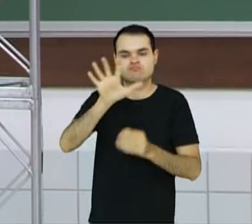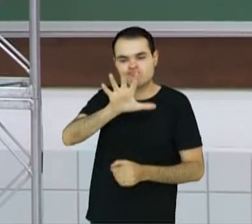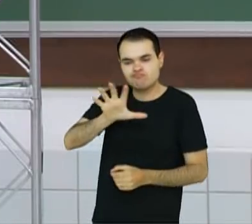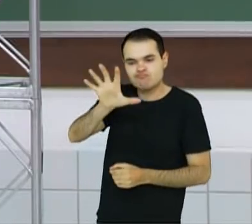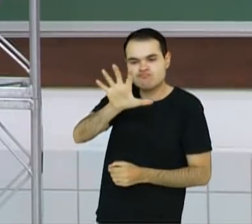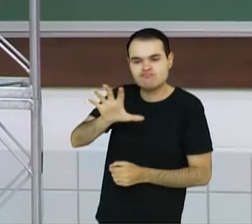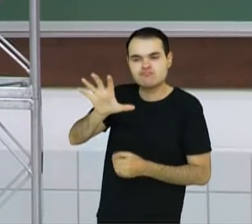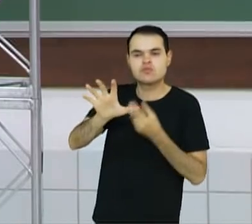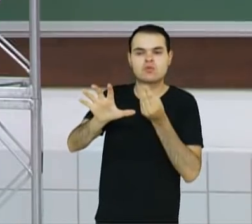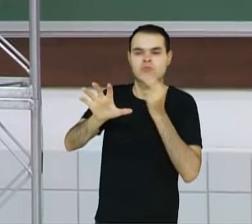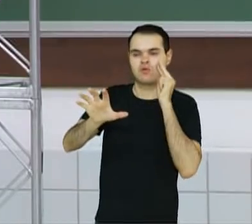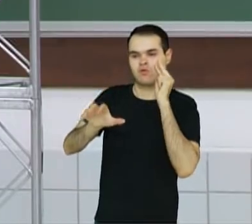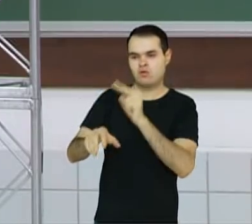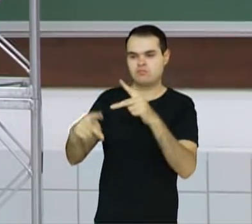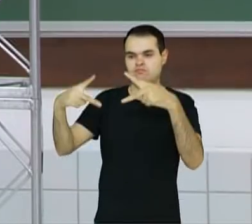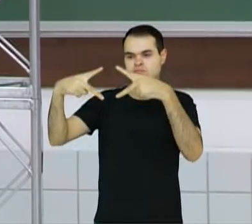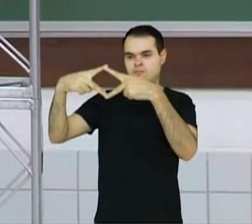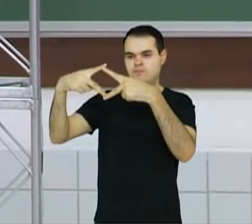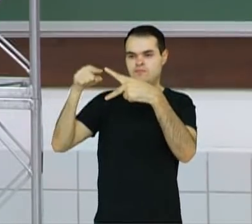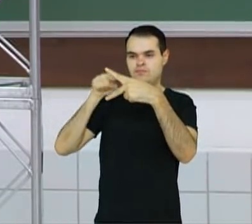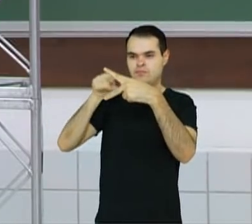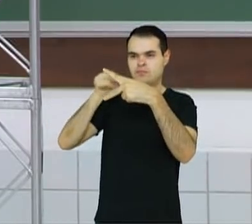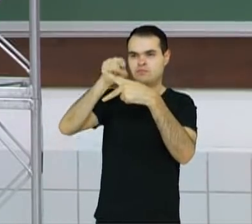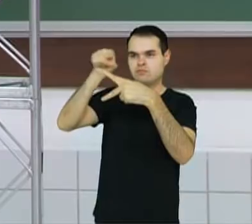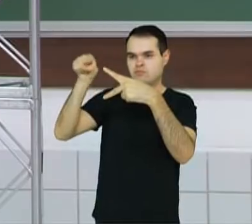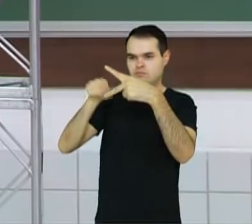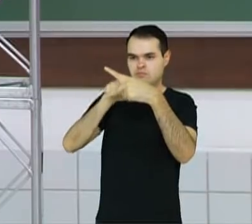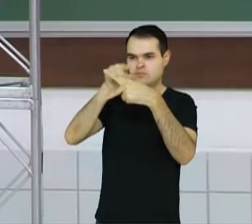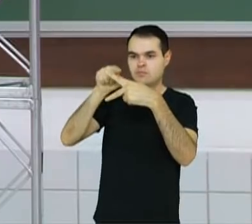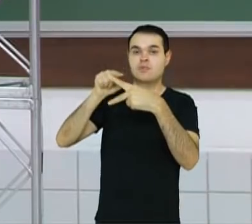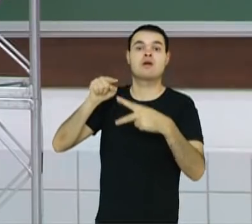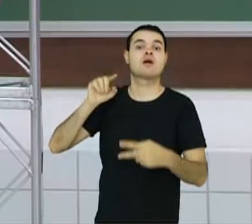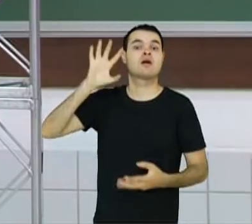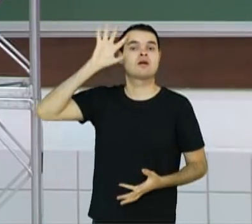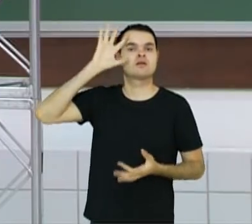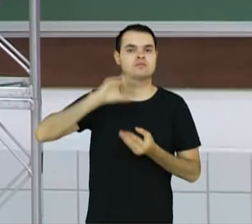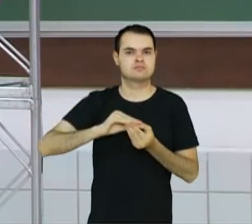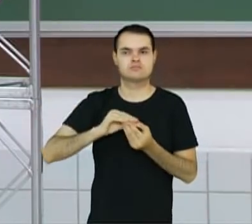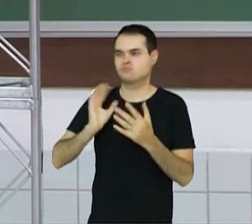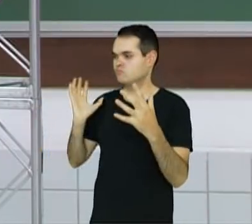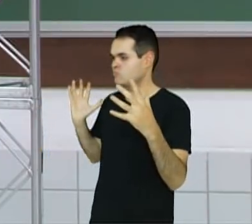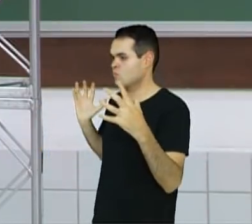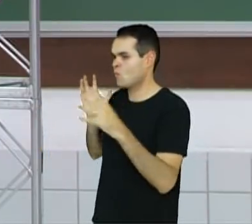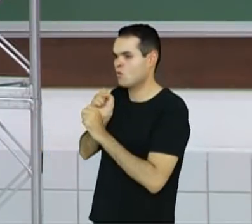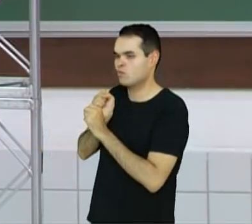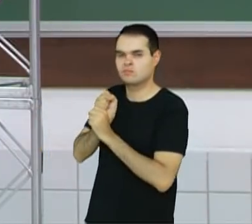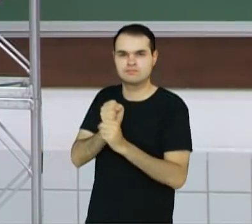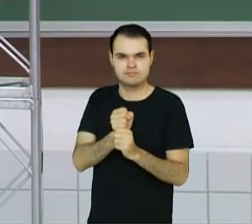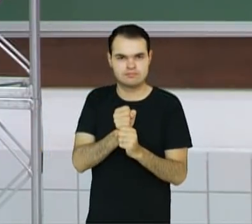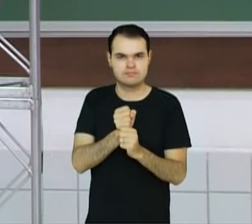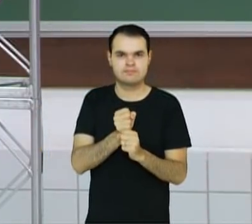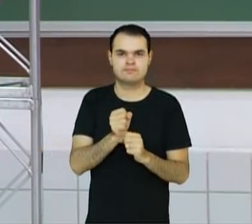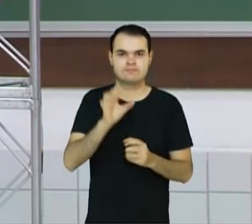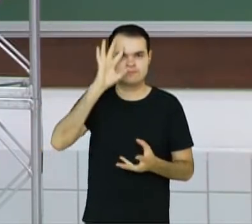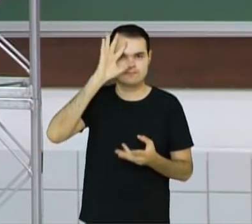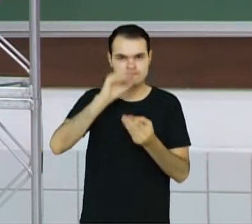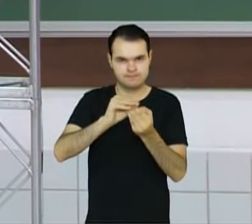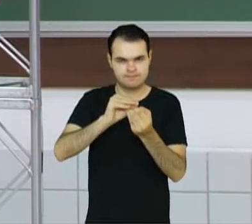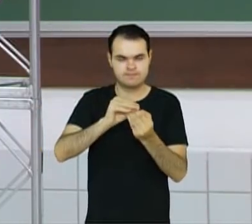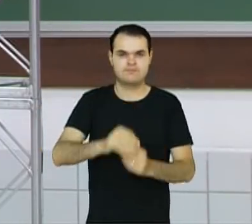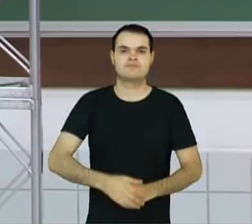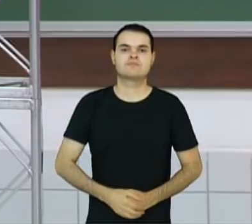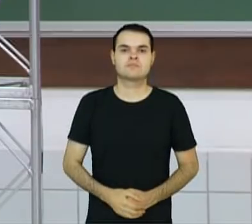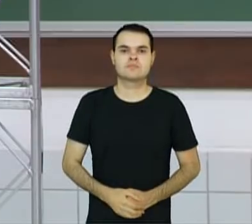agora olhando para a área do losango, a gente vai chegando a algumas conclusões, juntando esses conteúdos, certo? Cada parte